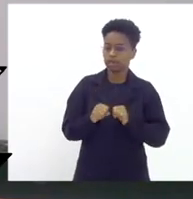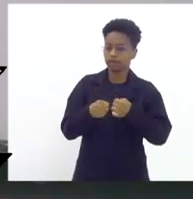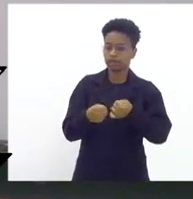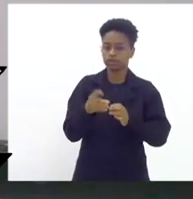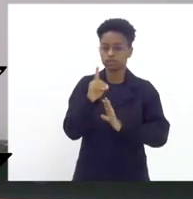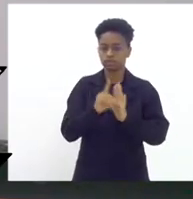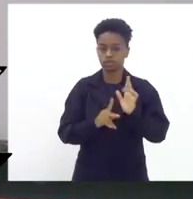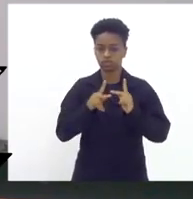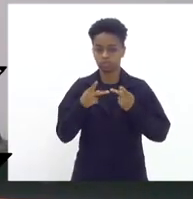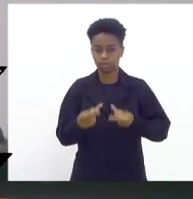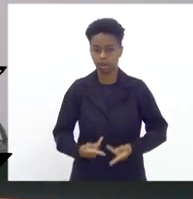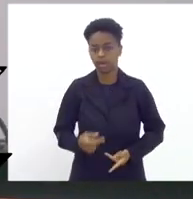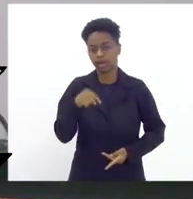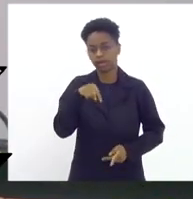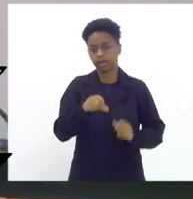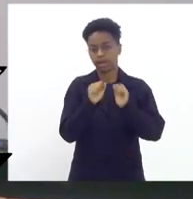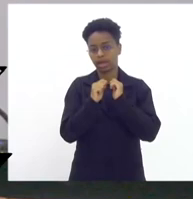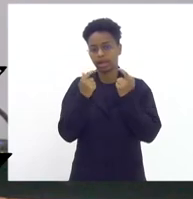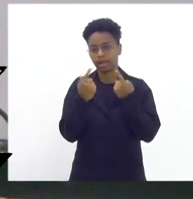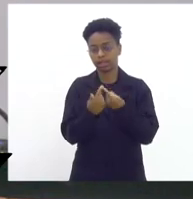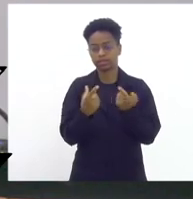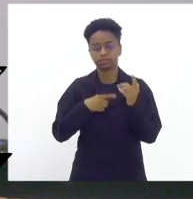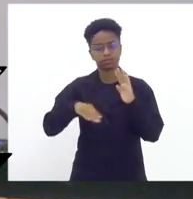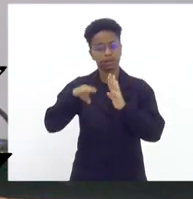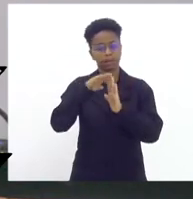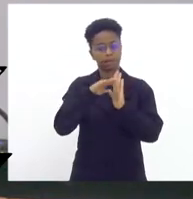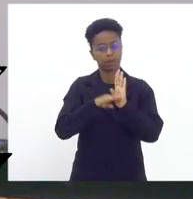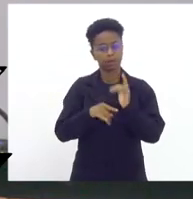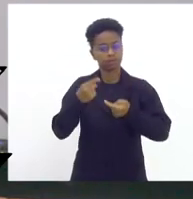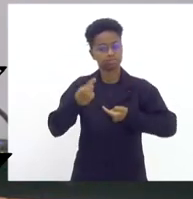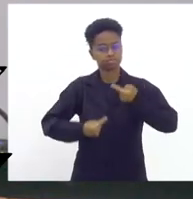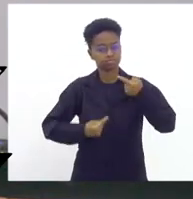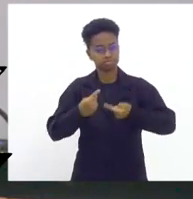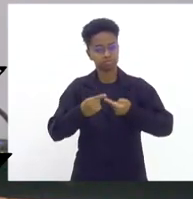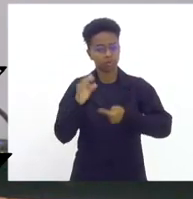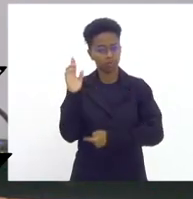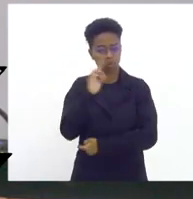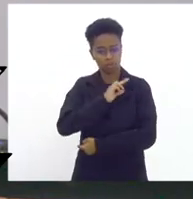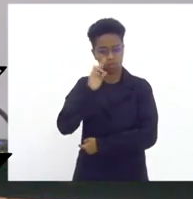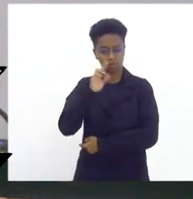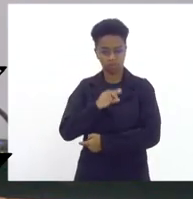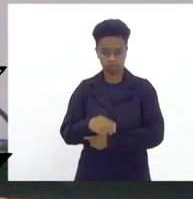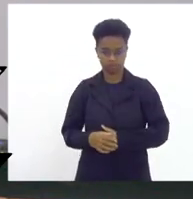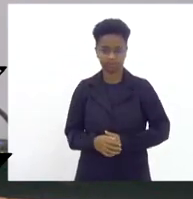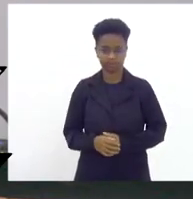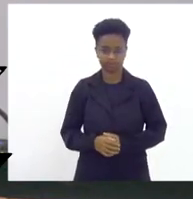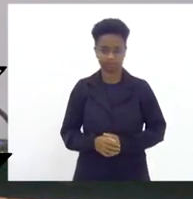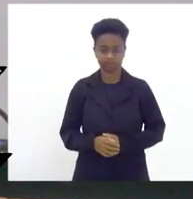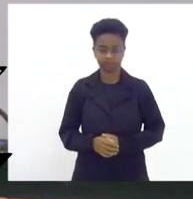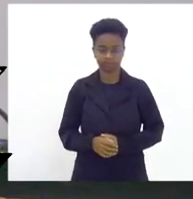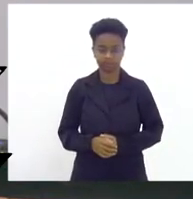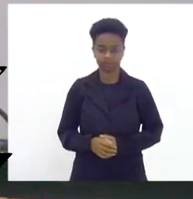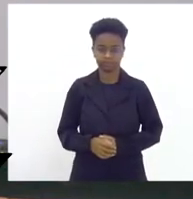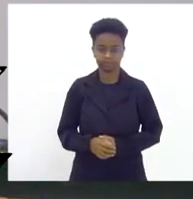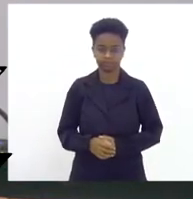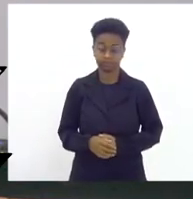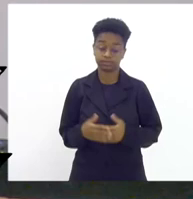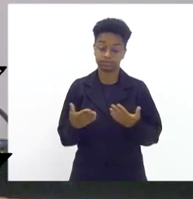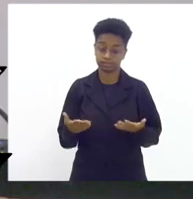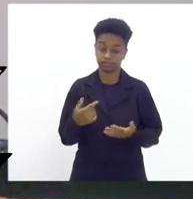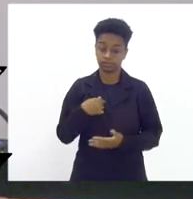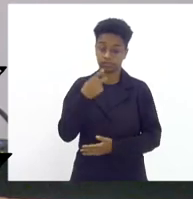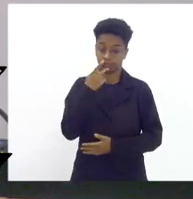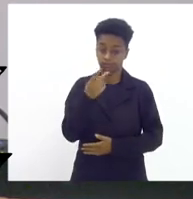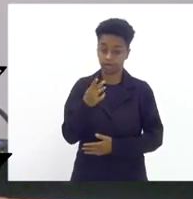e cidadania da alerj por faltar nessa casa um debate tão urgente né bom eu falo aqui